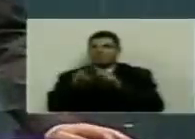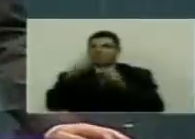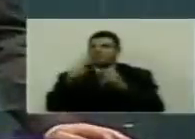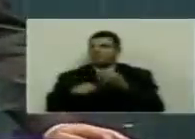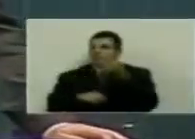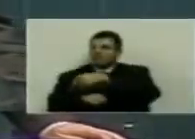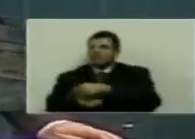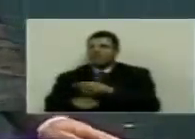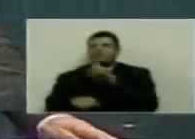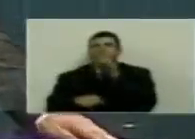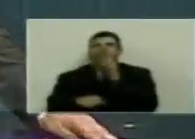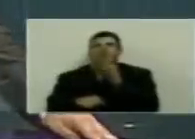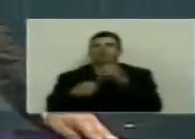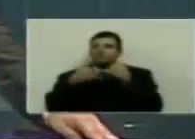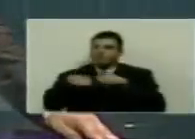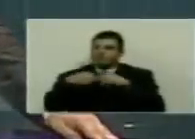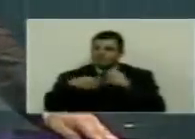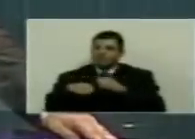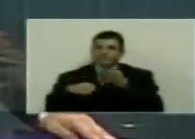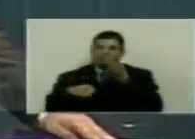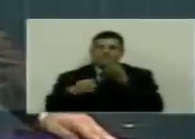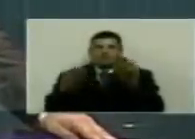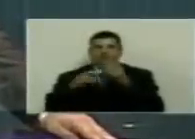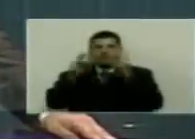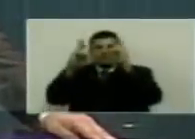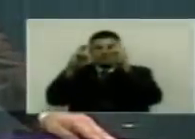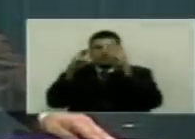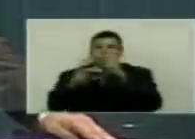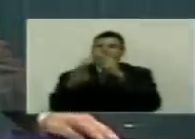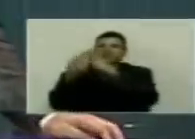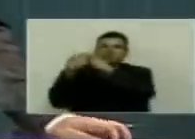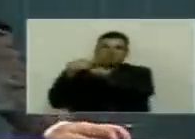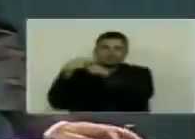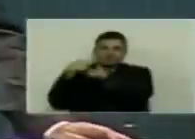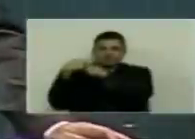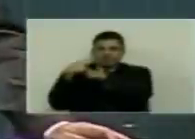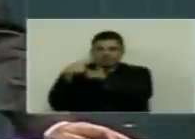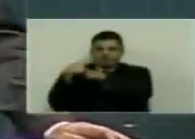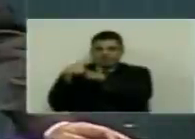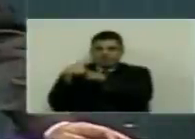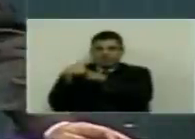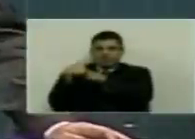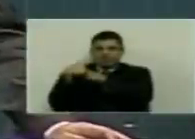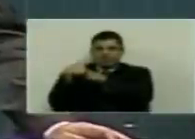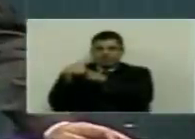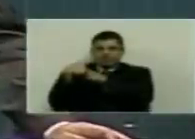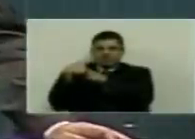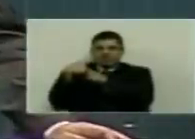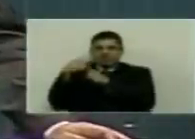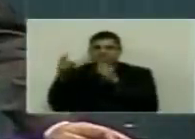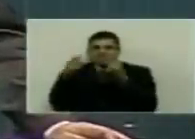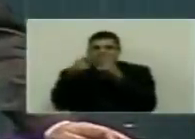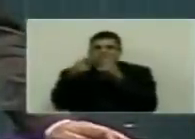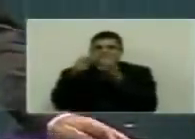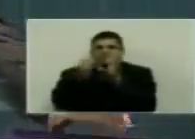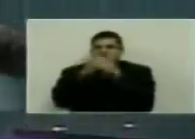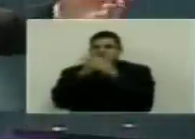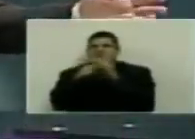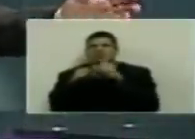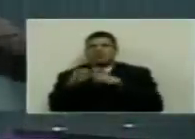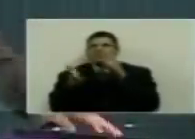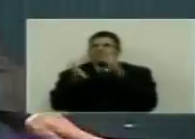apareceu aqui. Portanto, nós precisamos tratar o tema com responsabilidade, sem fulanizar as questões e buscando identificar e